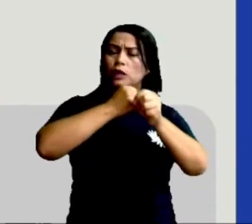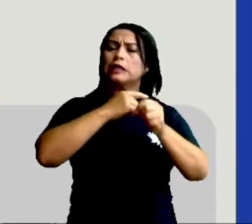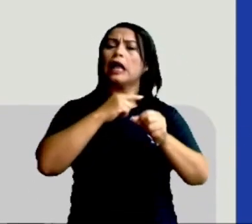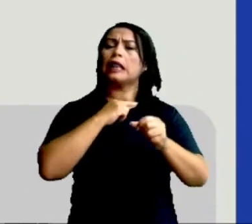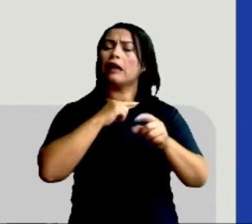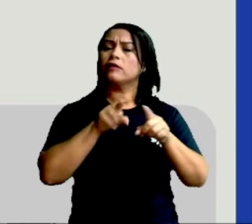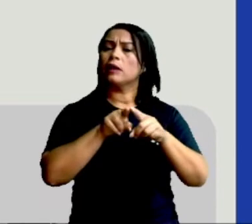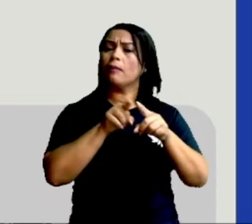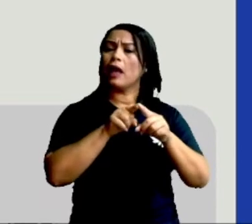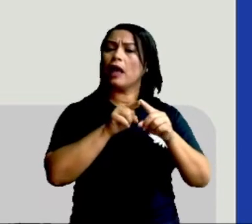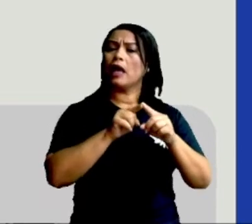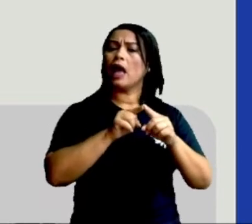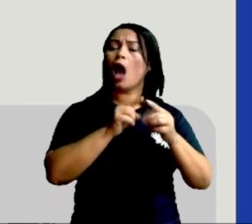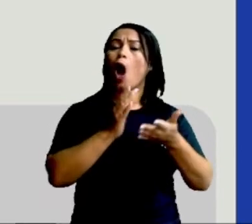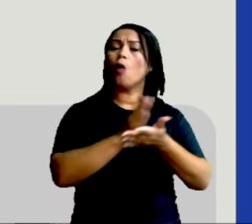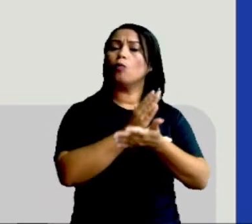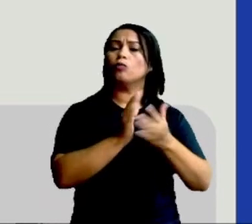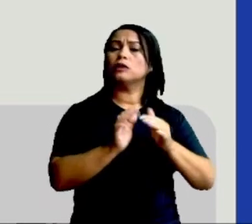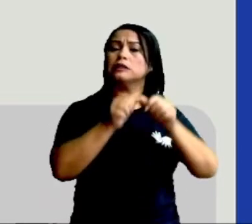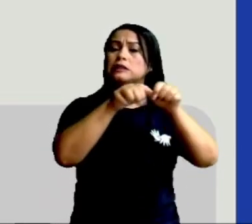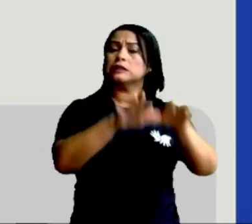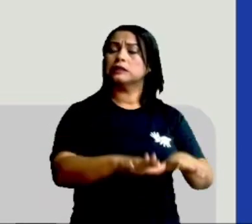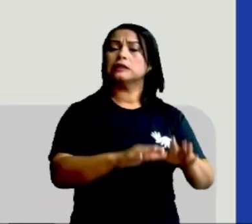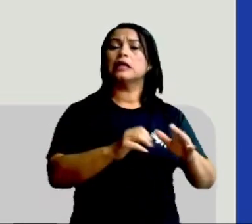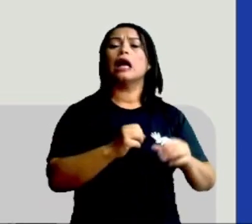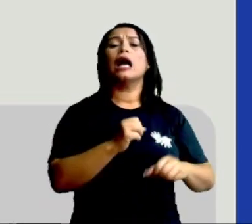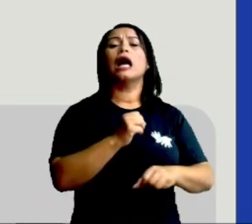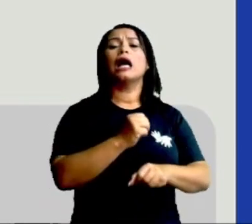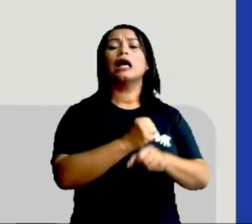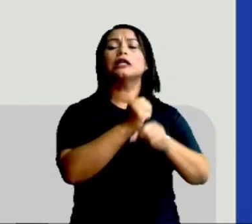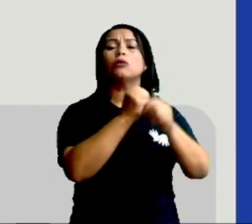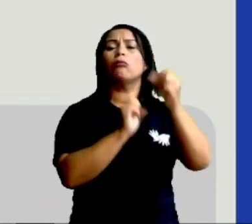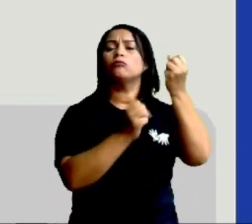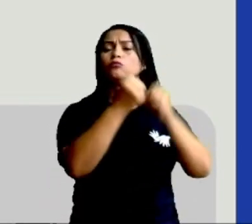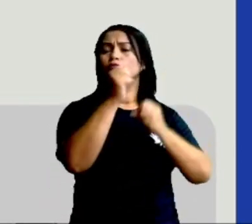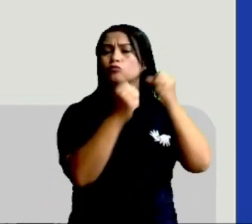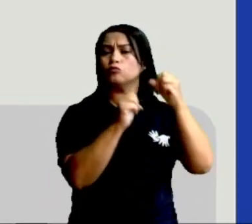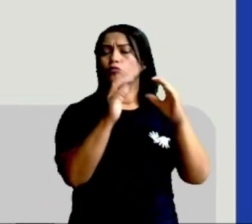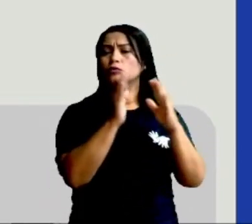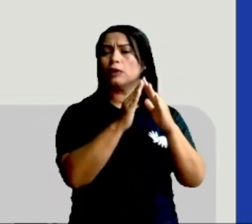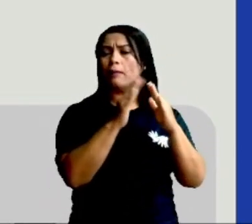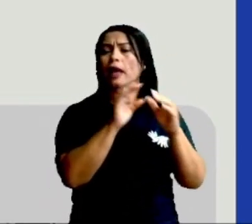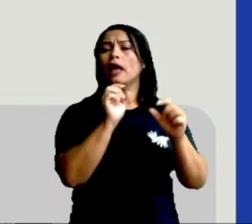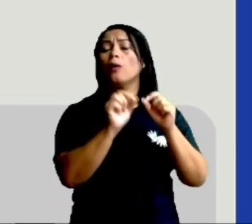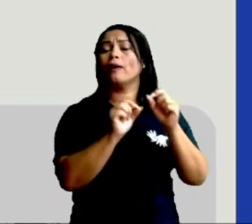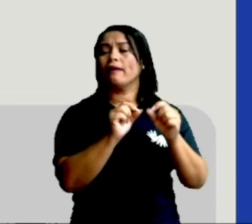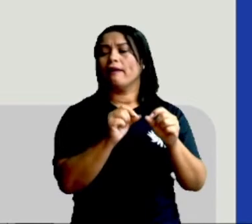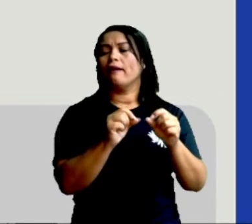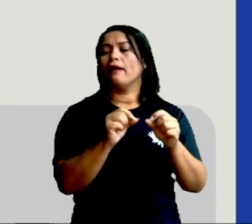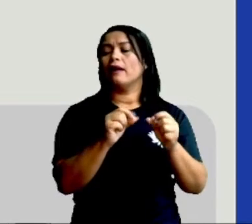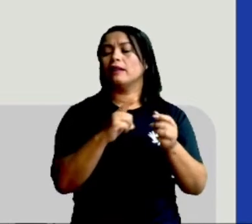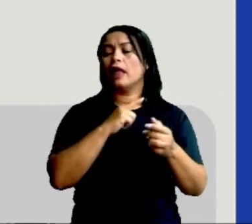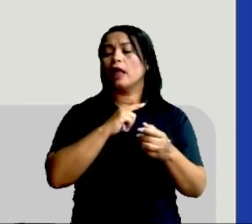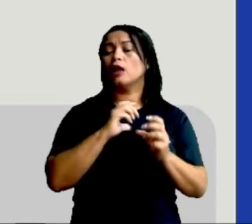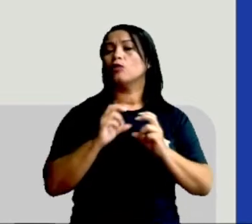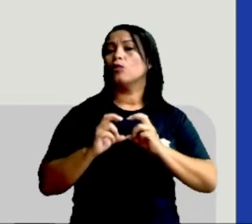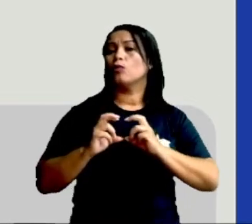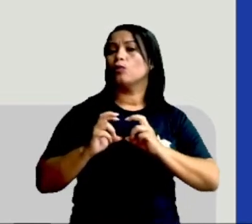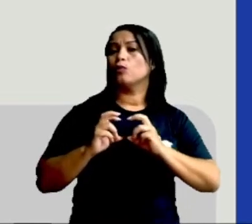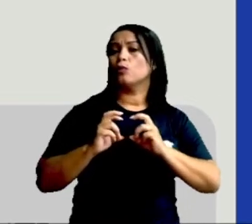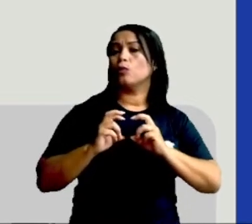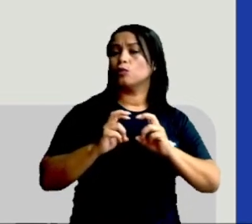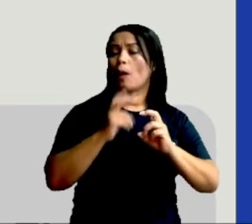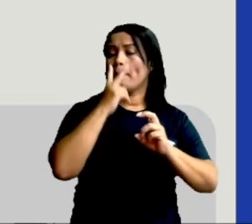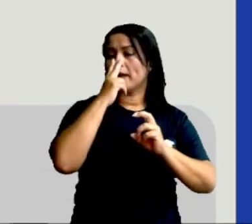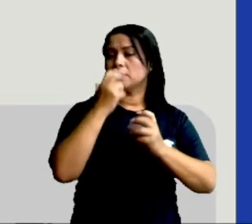de indústrias, a eletricidade passou a ser utilizada para iluminar as ruas e fazer funcionar os bondes, como vocês